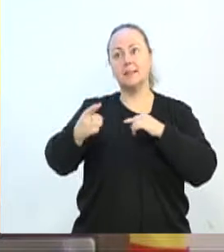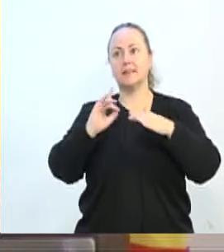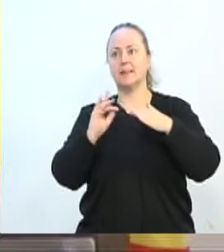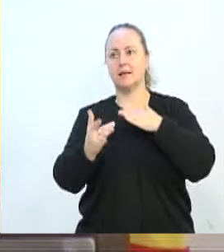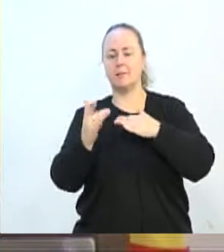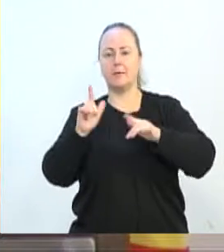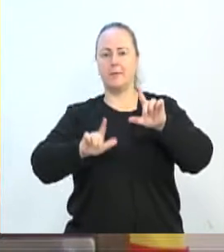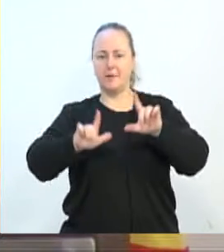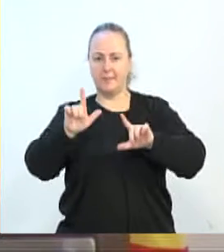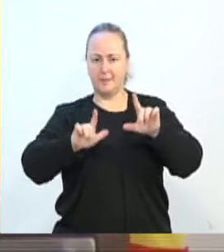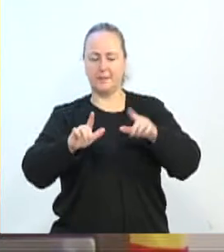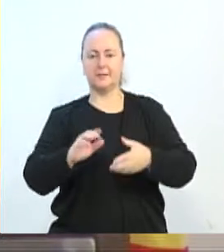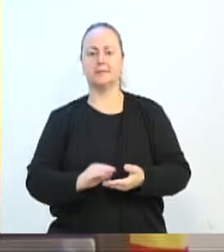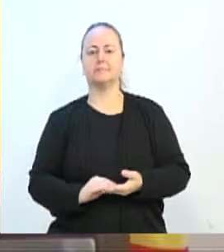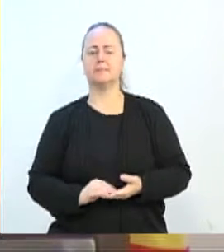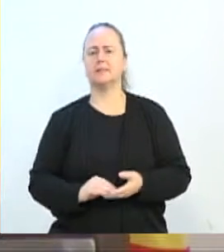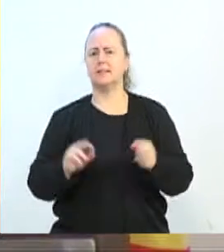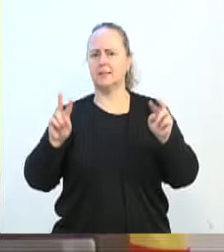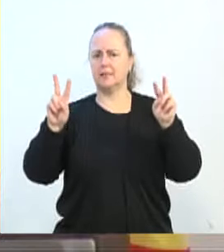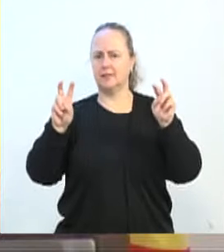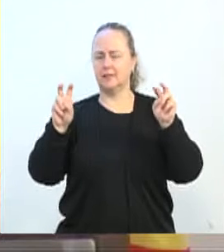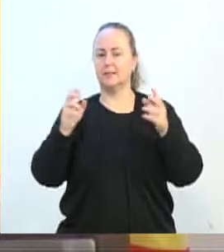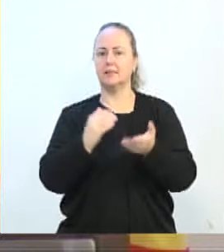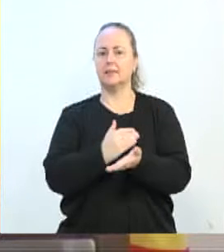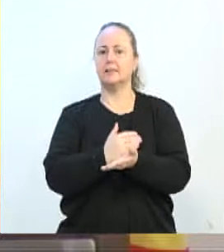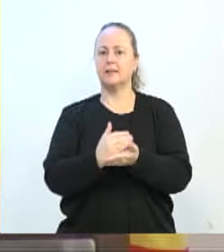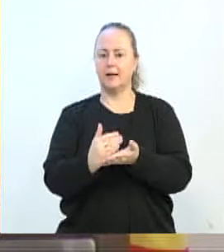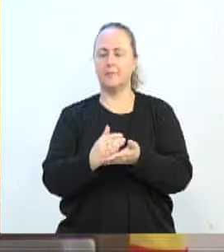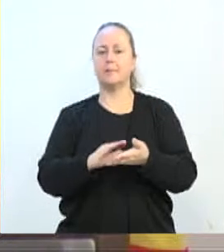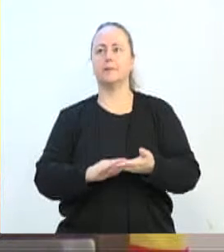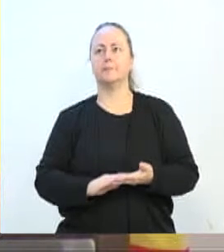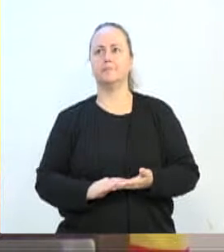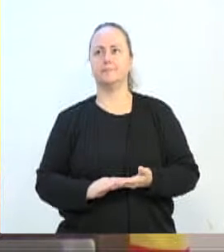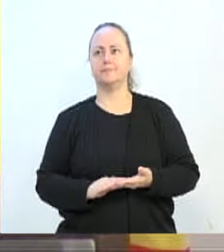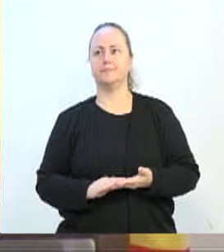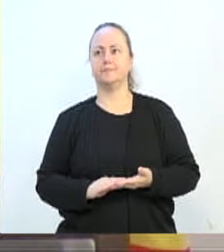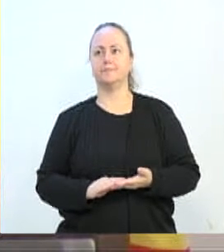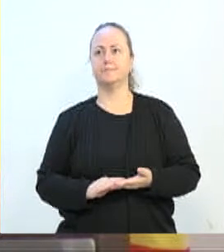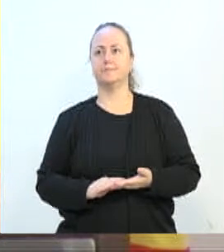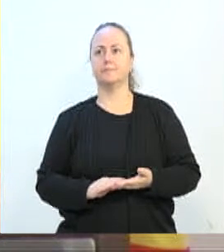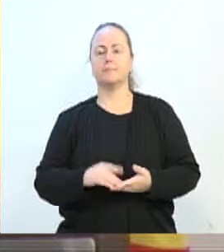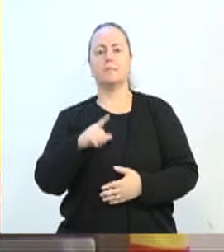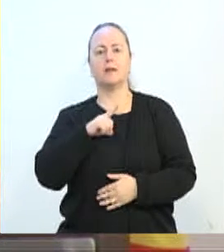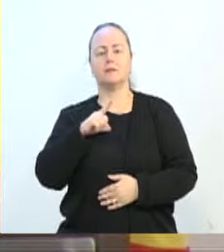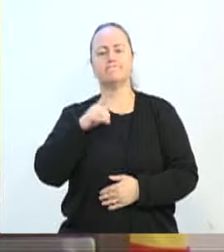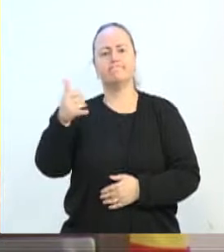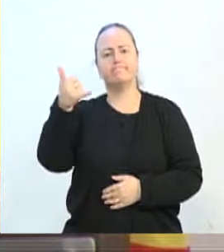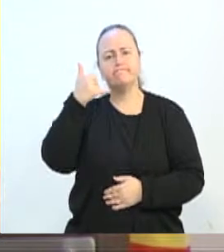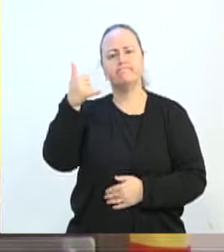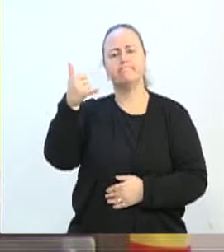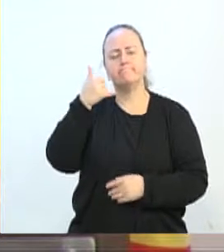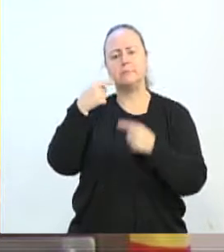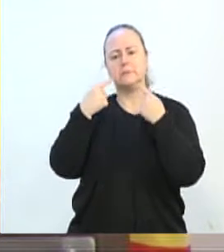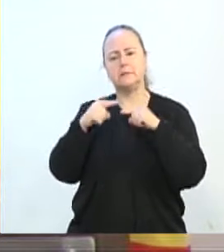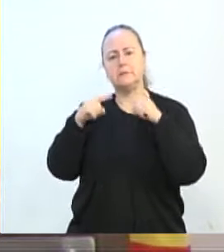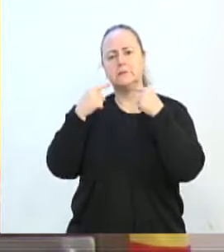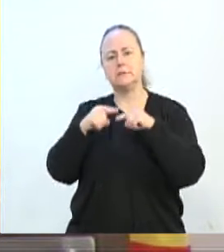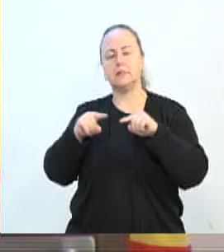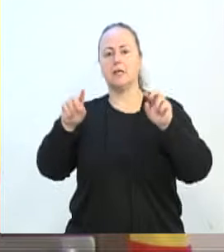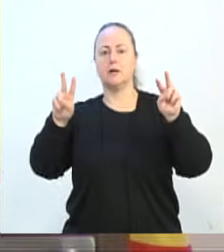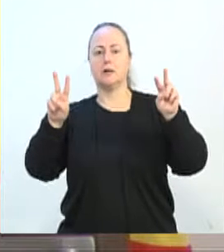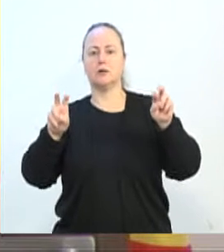tvl com primeiro assunto eu queria falar sobre as diversas ligações cobranças reclamações referentes às